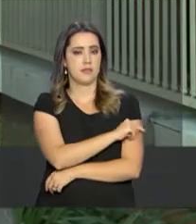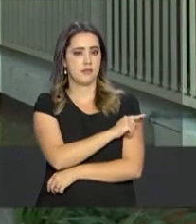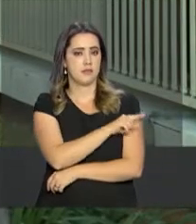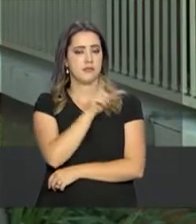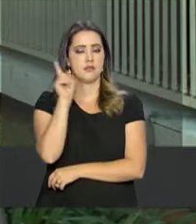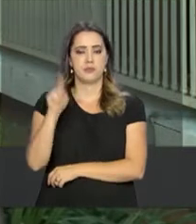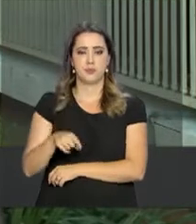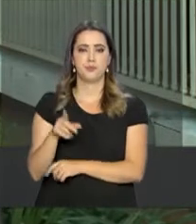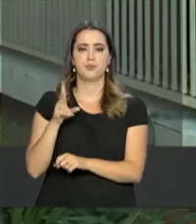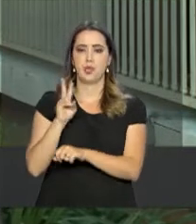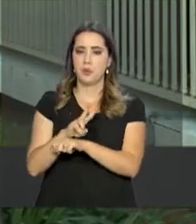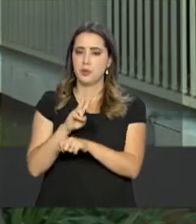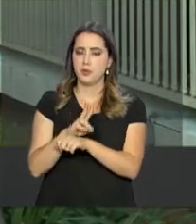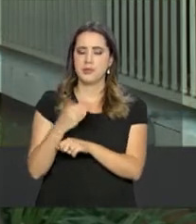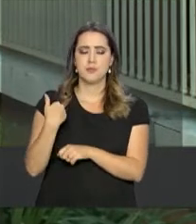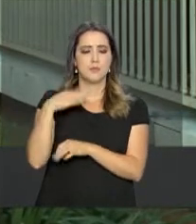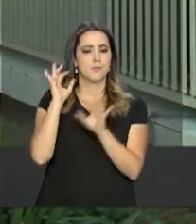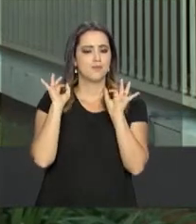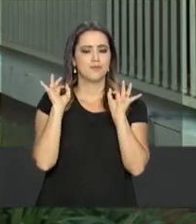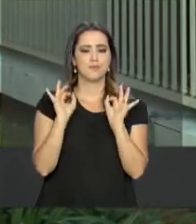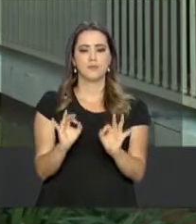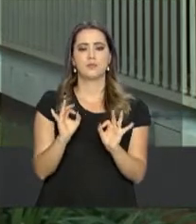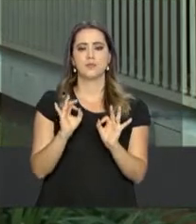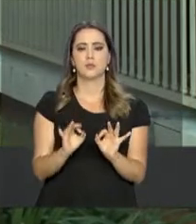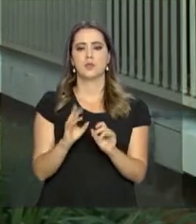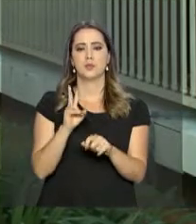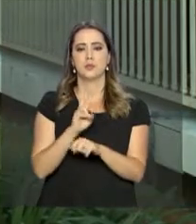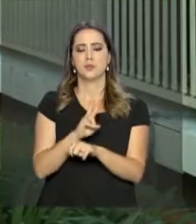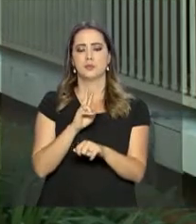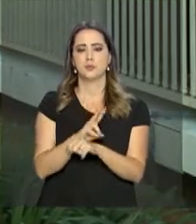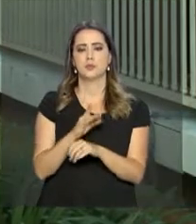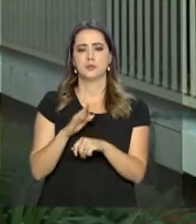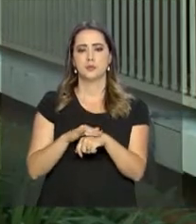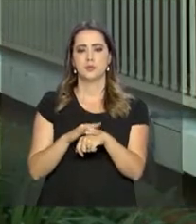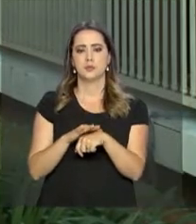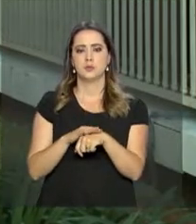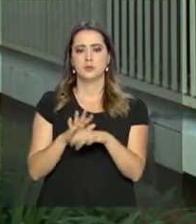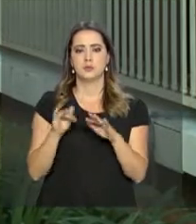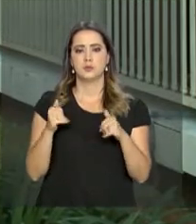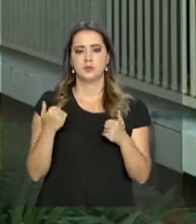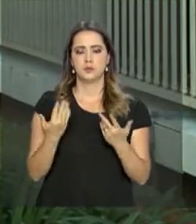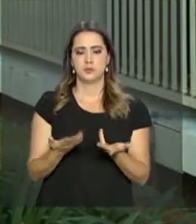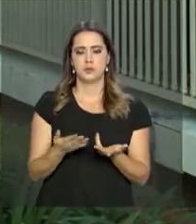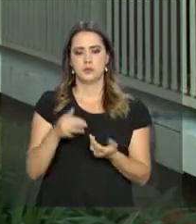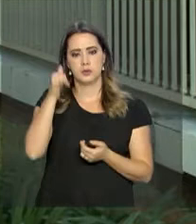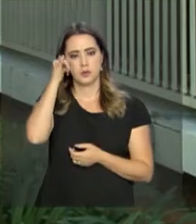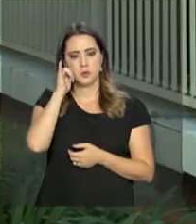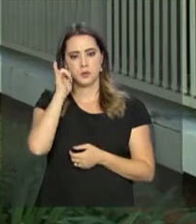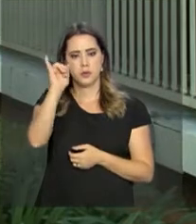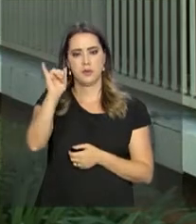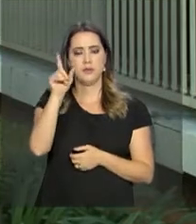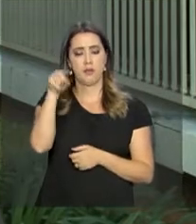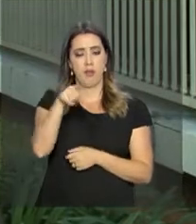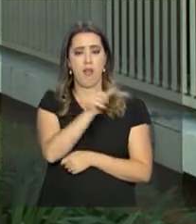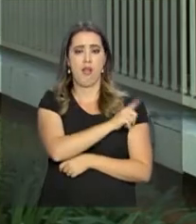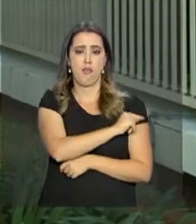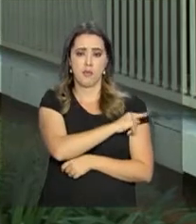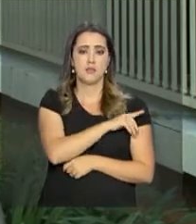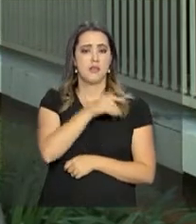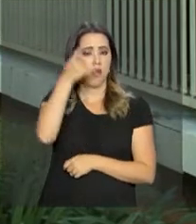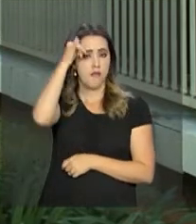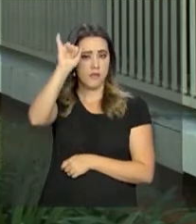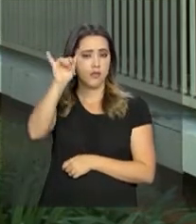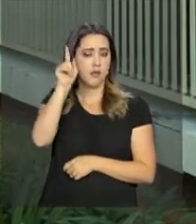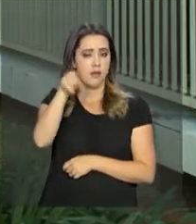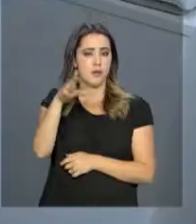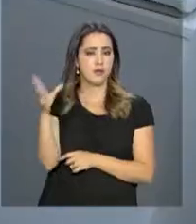mais adequada para se proteger das doenças então prevenir é vacinar vacinar